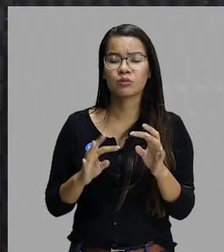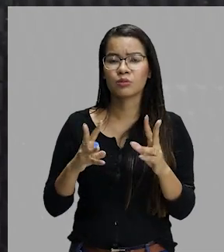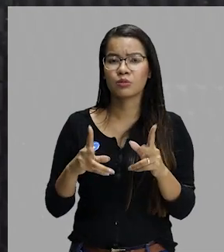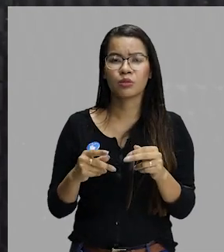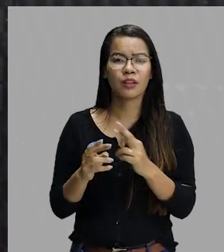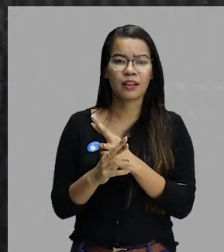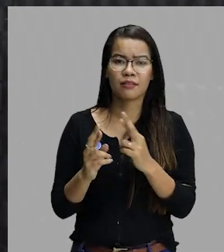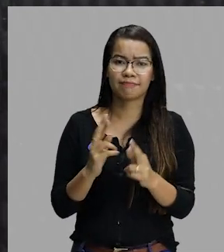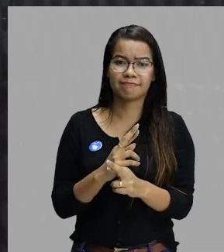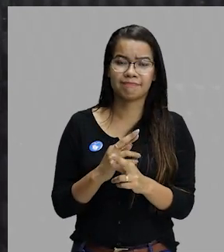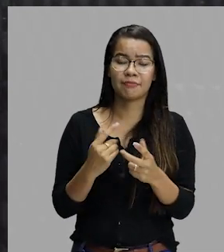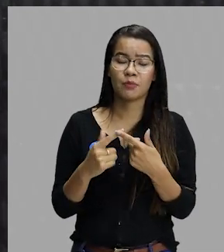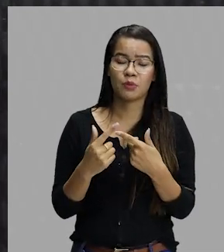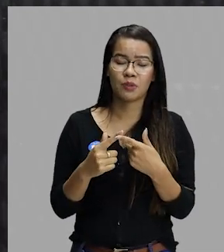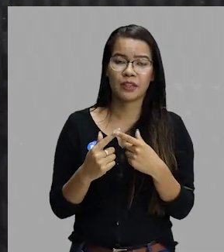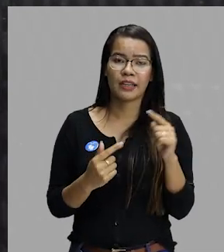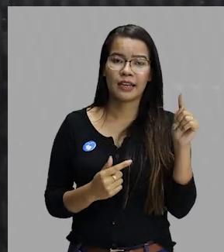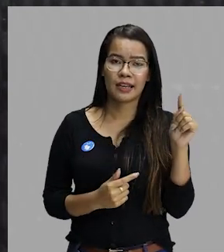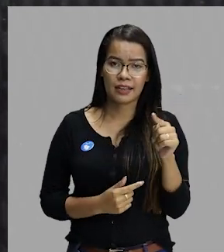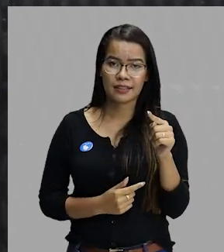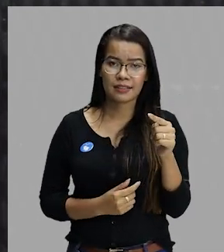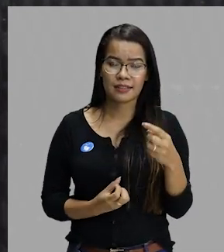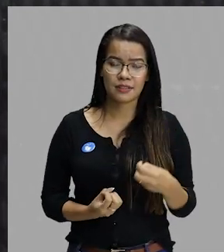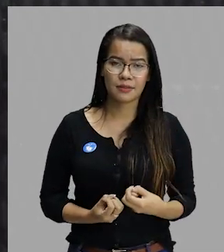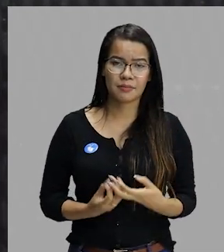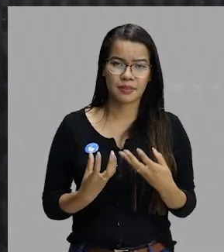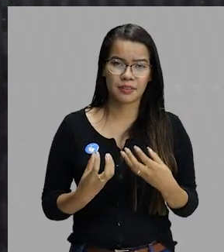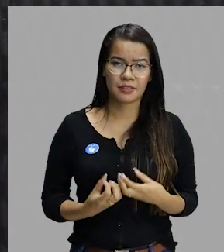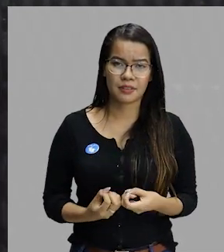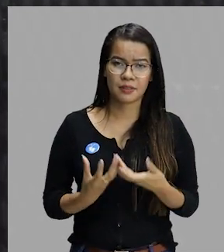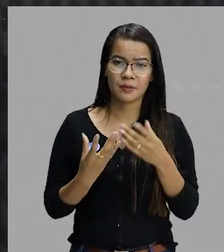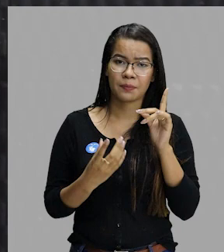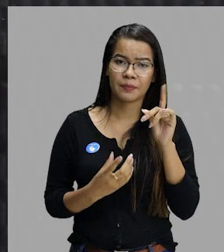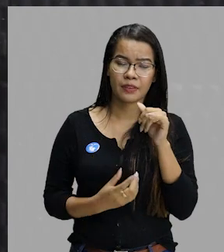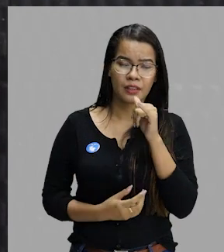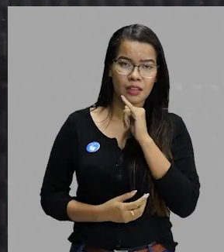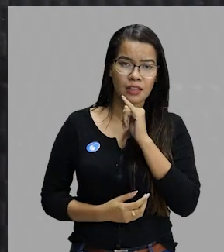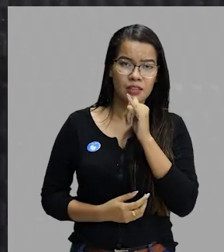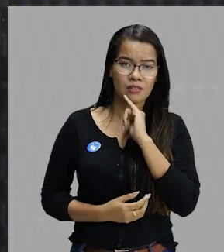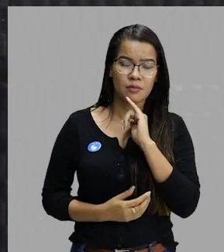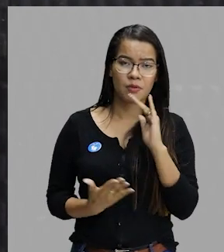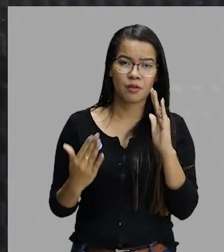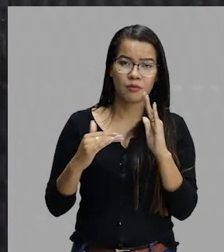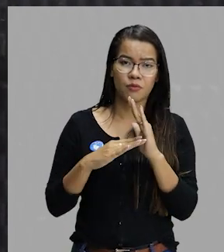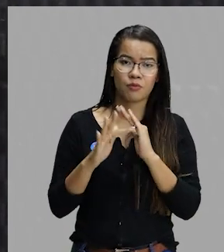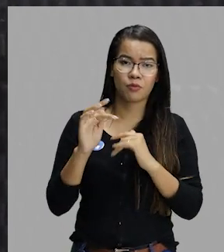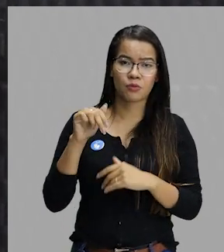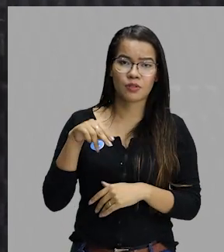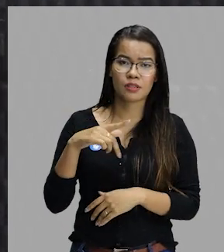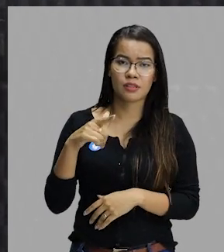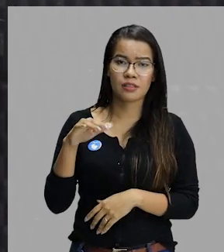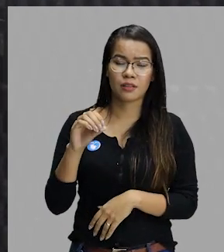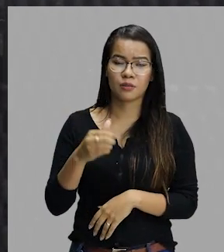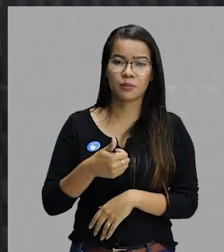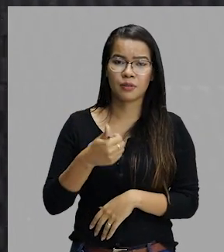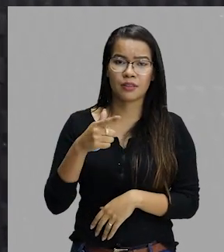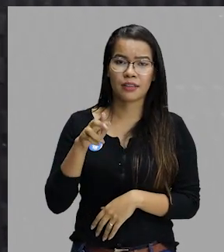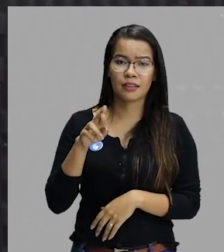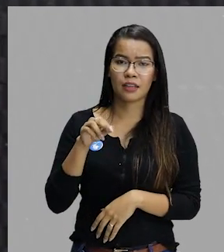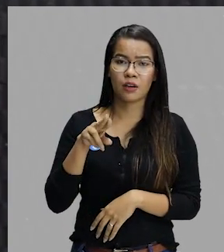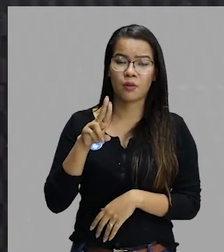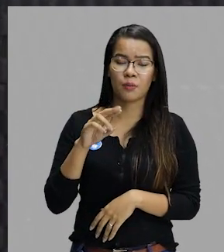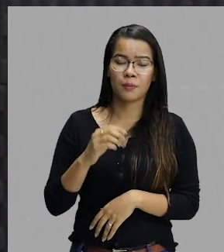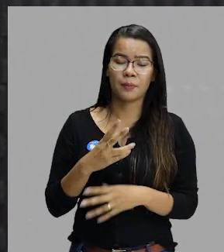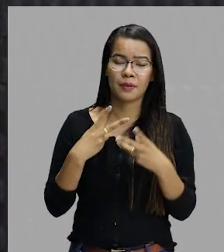pessoal, porque essa expressão aqui, ó, ela é um exemplo de uma função do primeiro grau. Perceba que